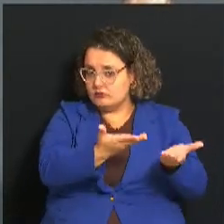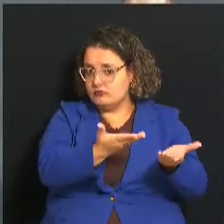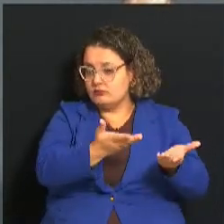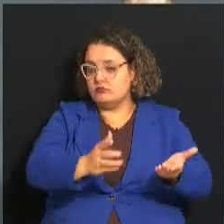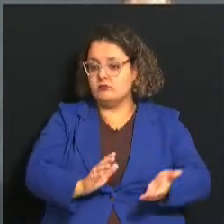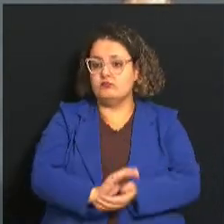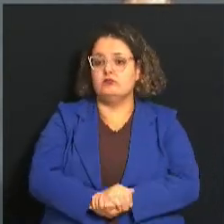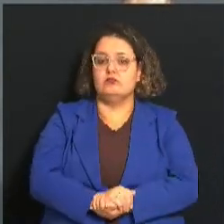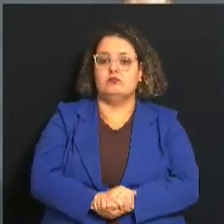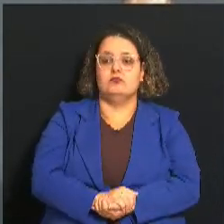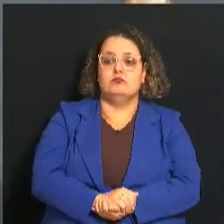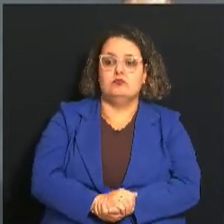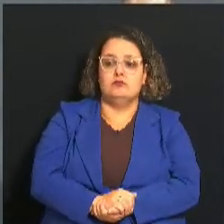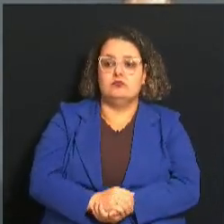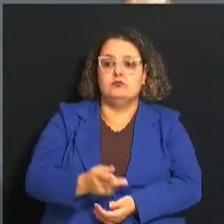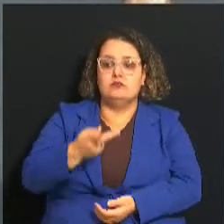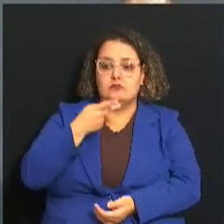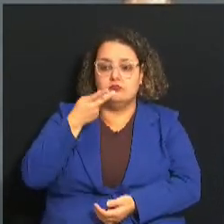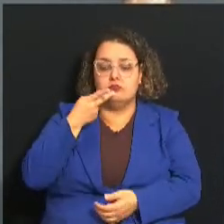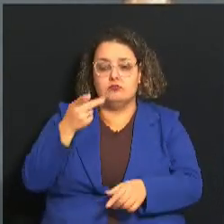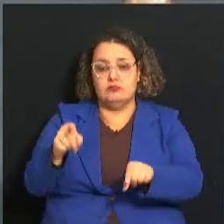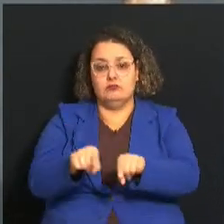Fala-se também em